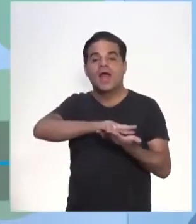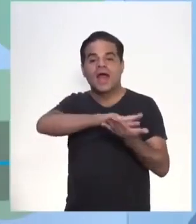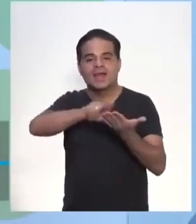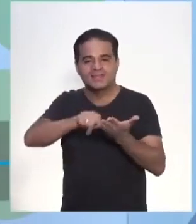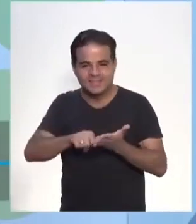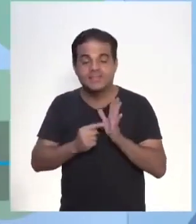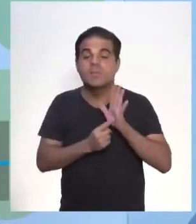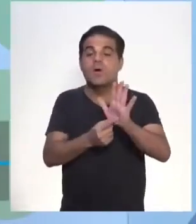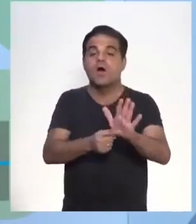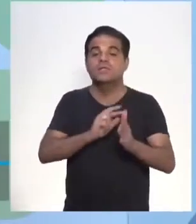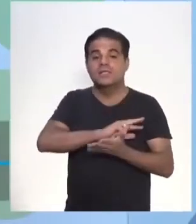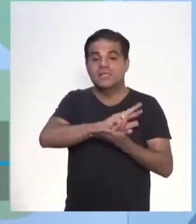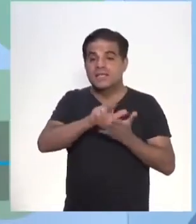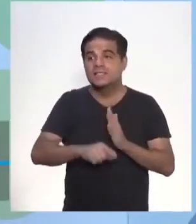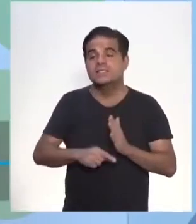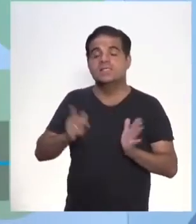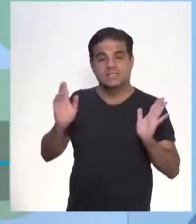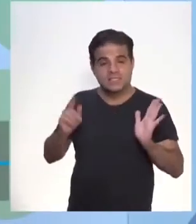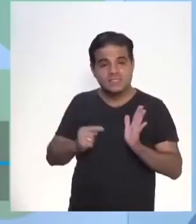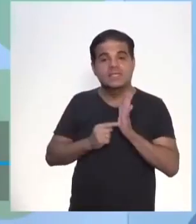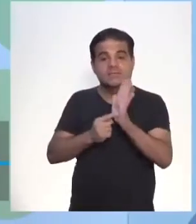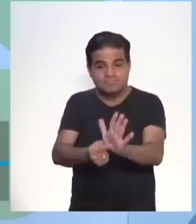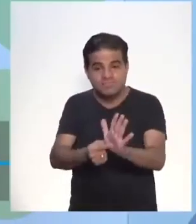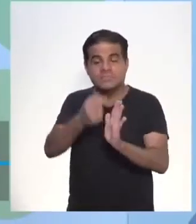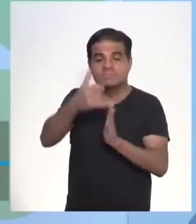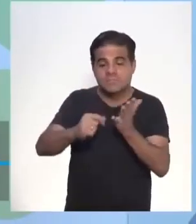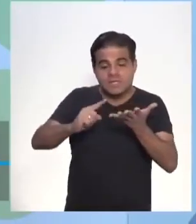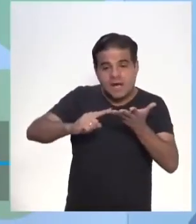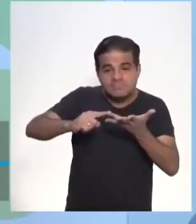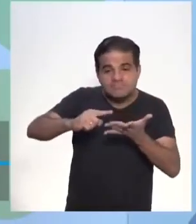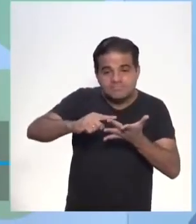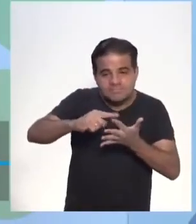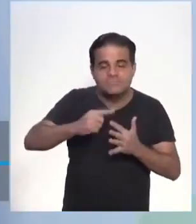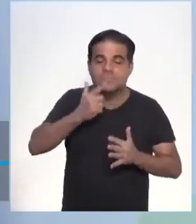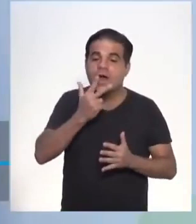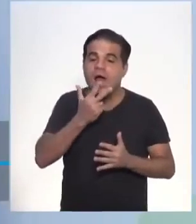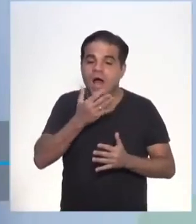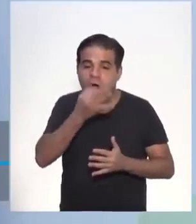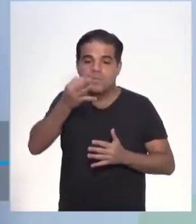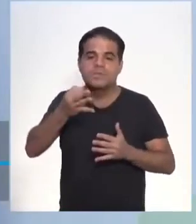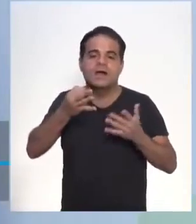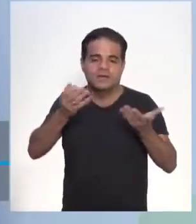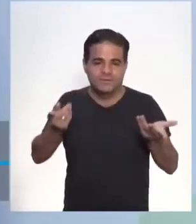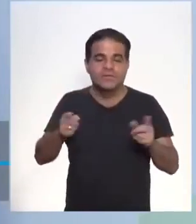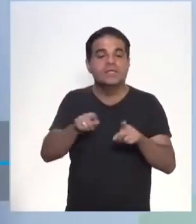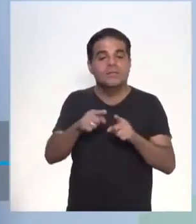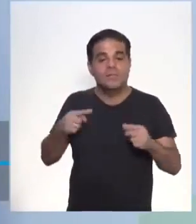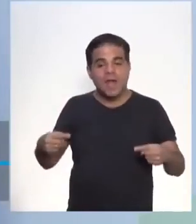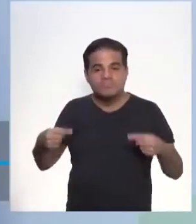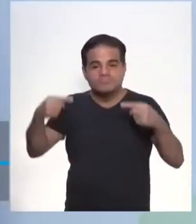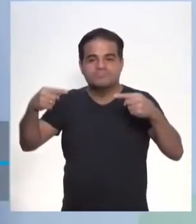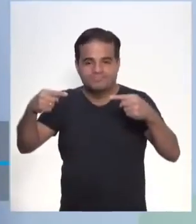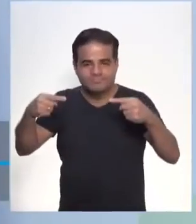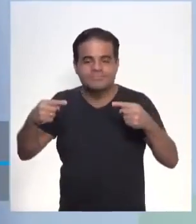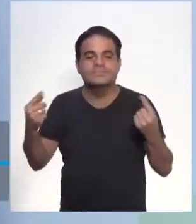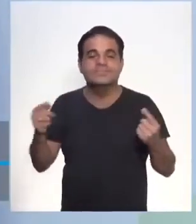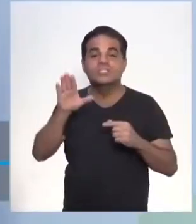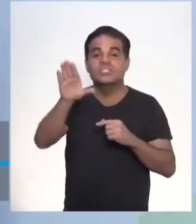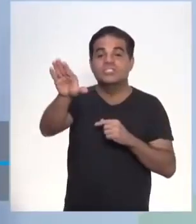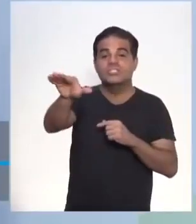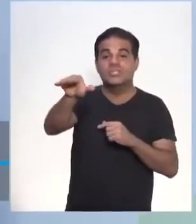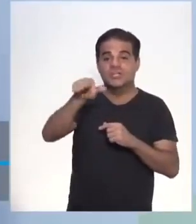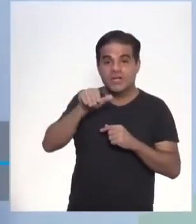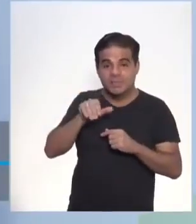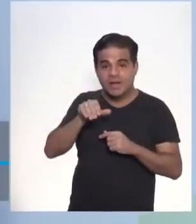né? Sim, sim. Que são aquilo que vai fazer justificar a minha posição. Uhum. E é interessante esse contraponto que ele coloca, né?